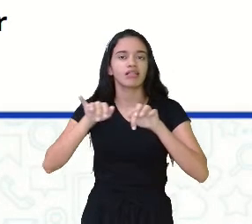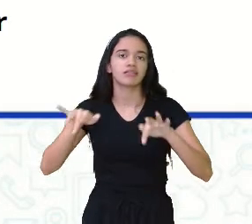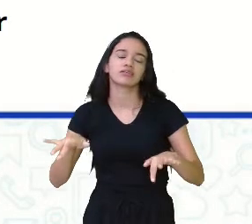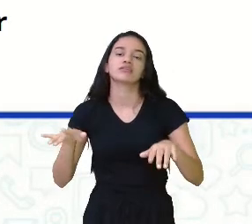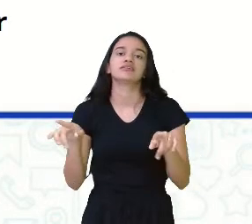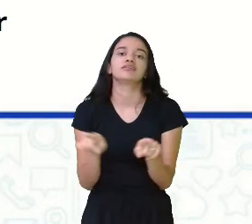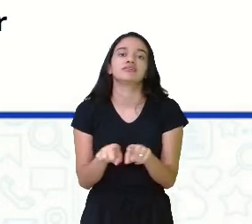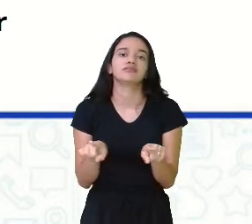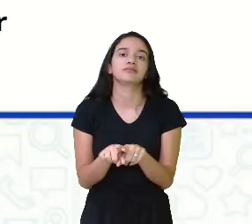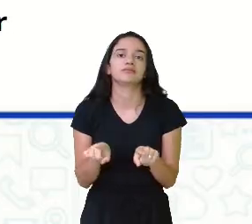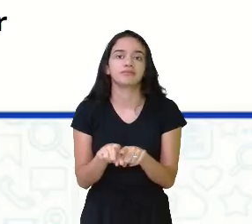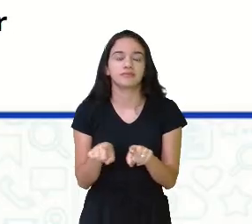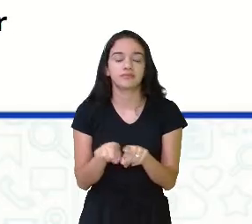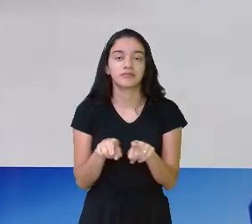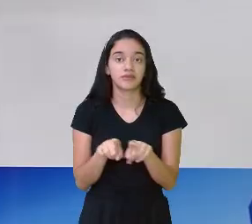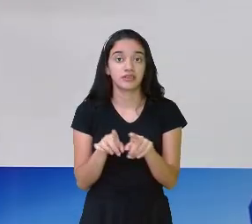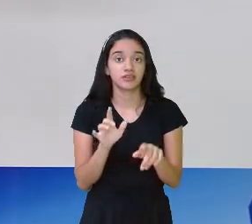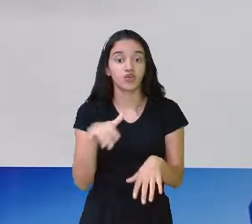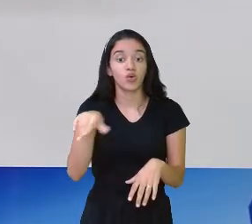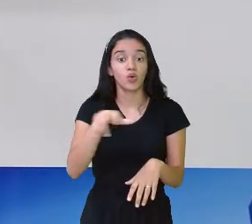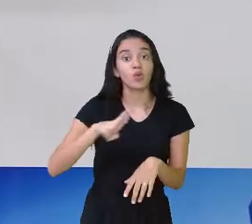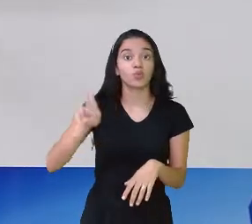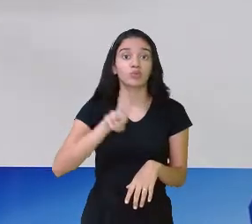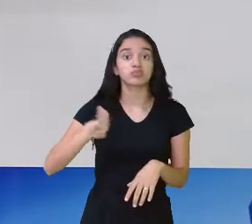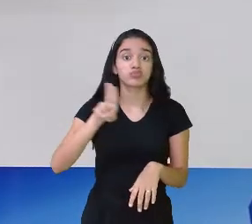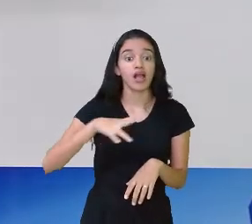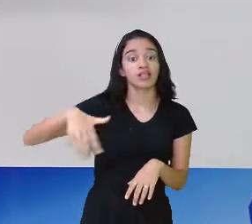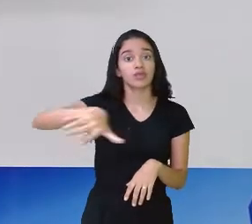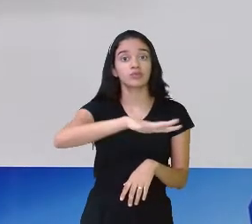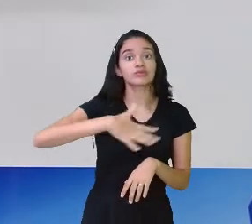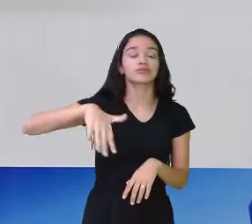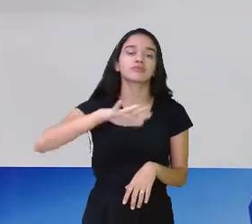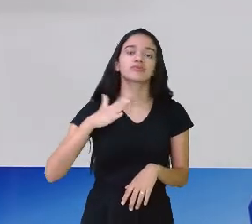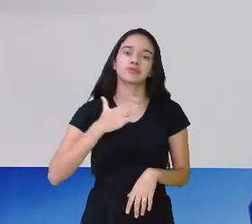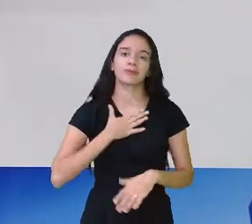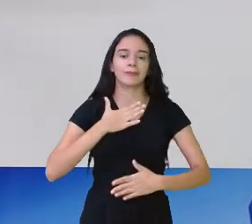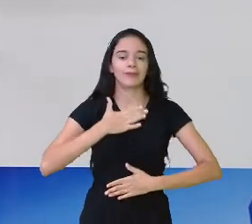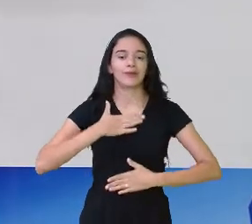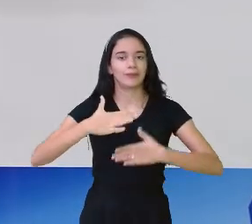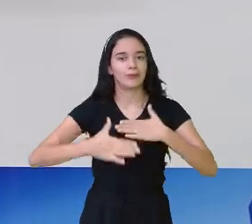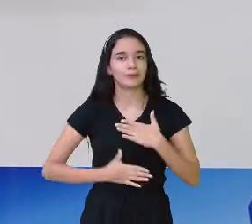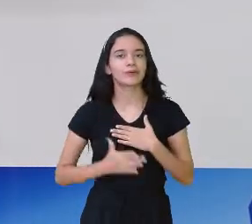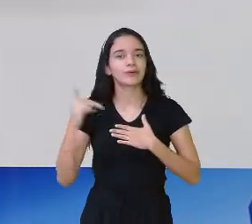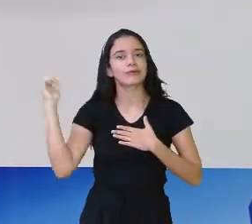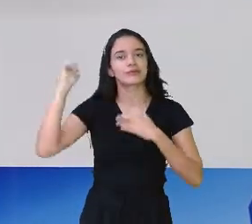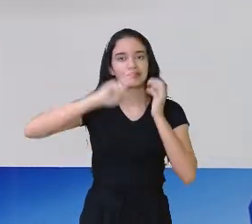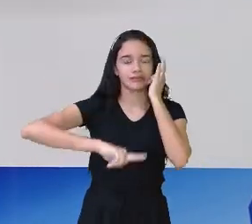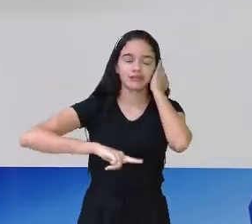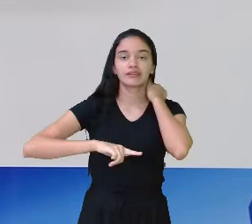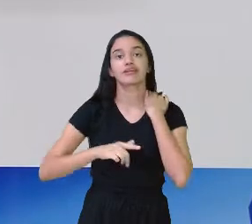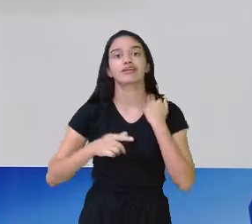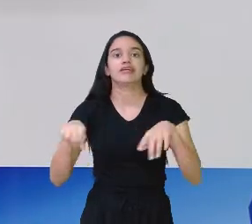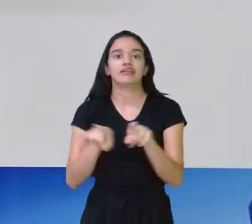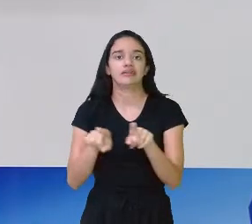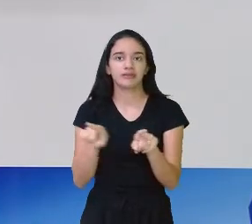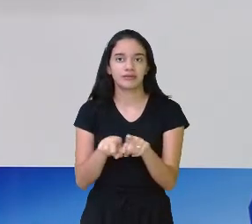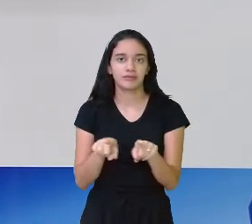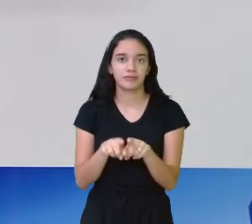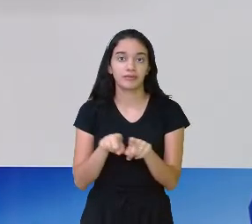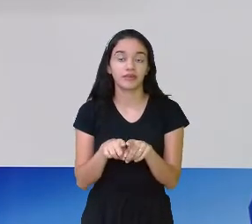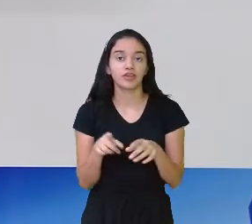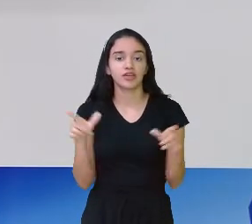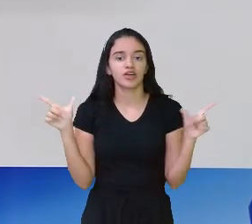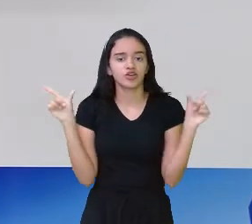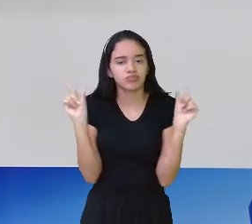dilatar, expandir, usar todo o espaço possível que o meu corpo pode alcançar. Exato. E também posso me encolher